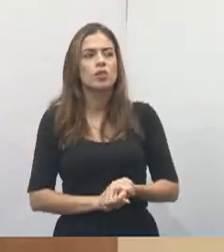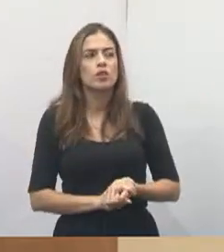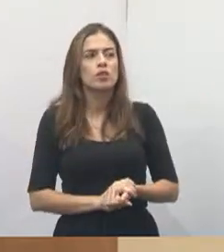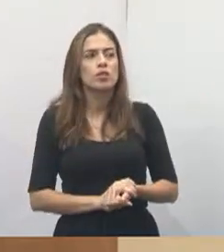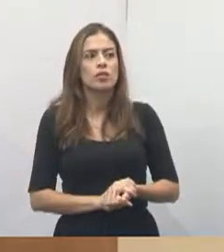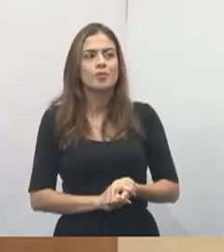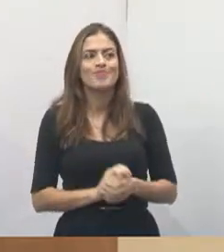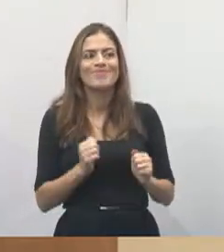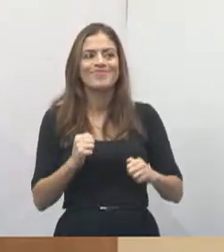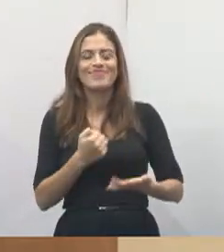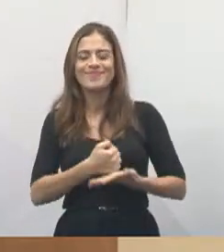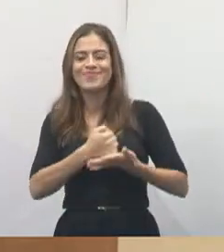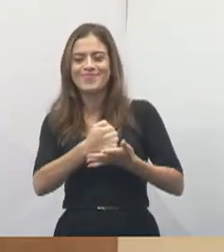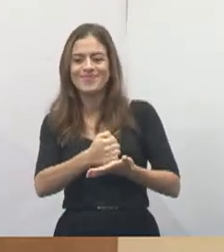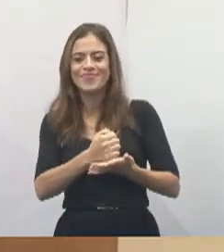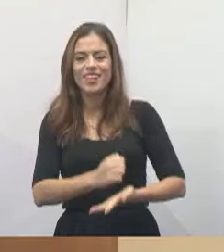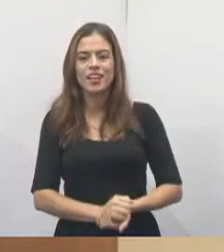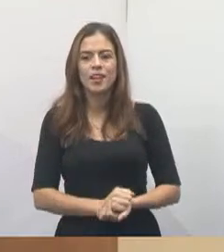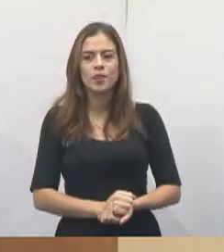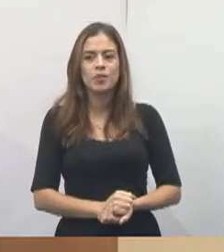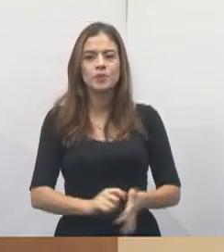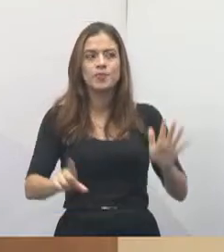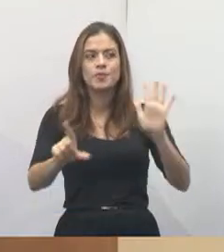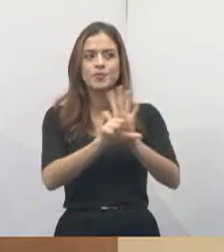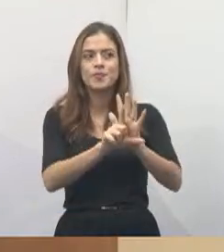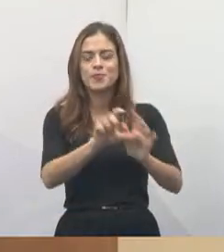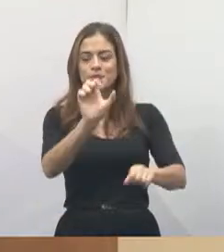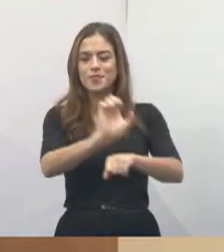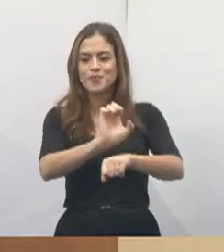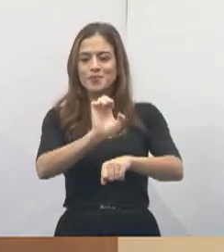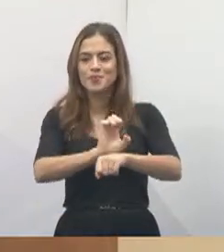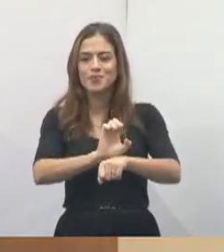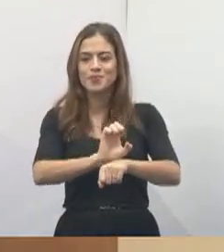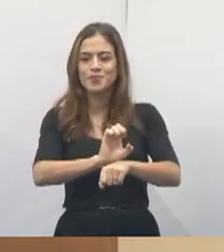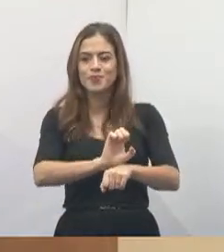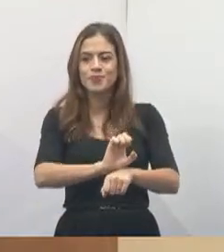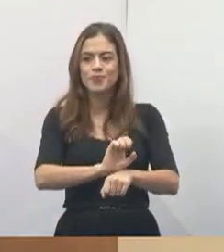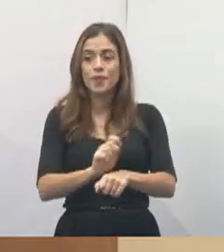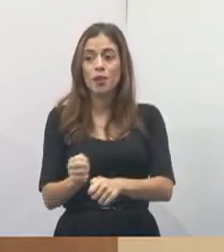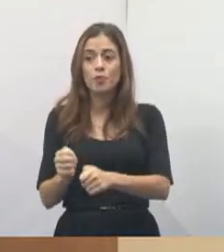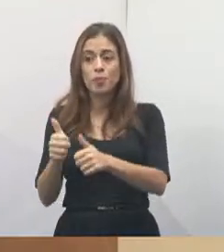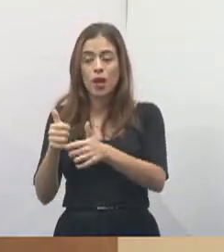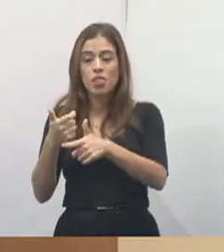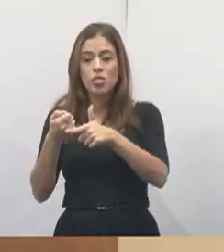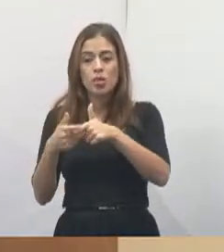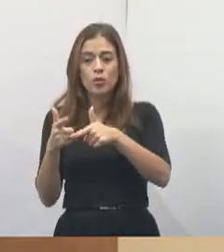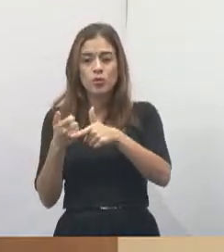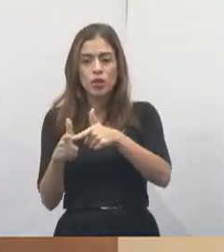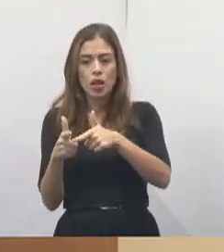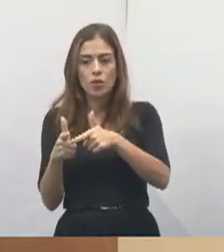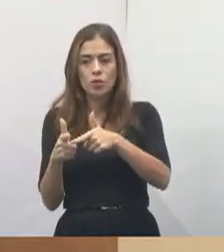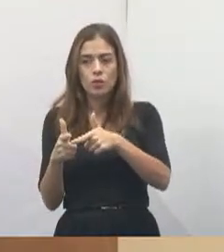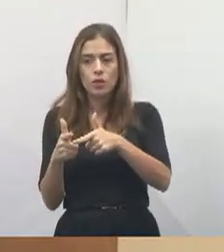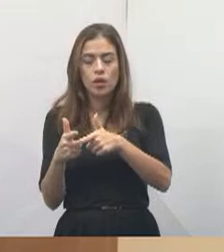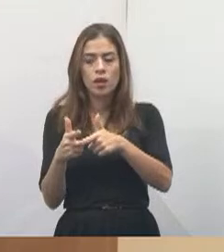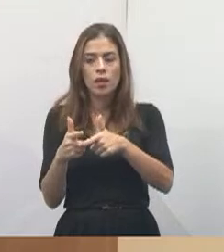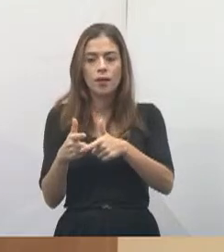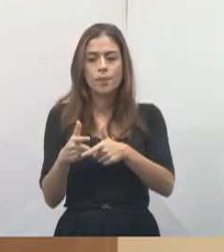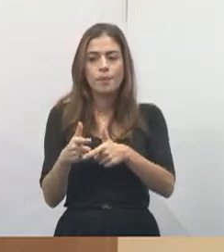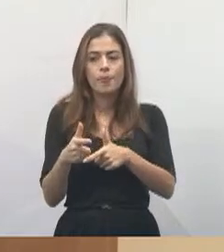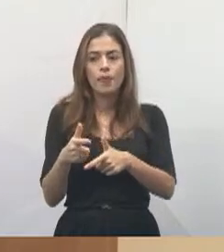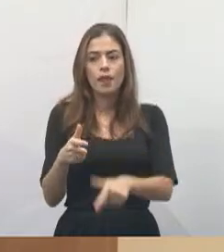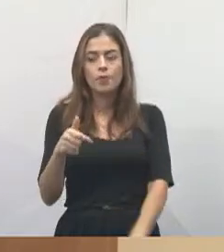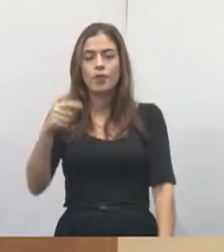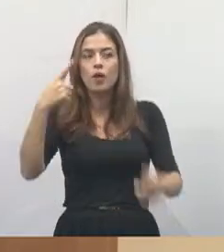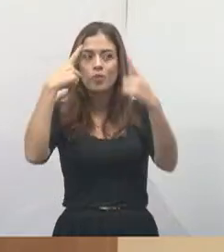suporte. E temos uma lei estadual também permitindo auxílio, aluguel a vítimas de violência